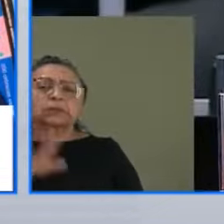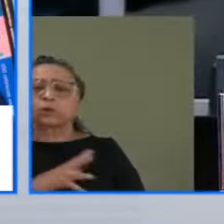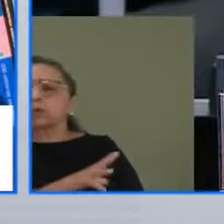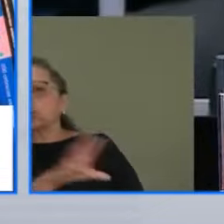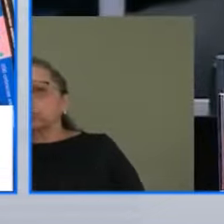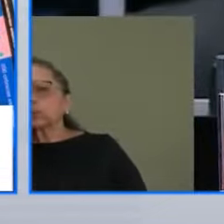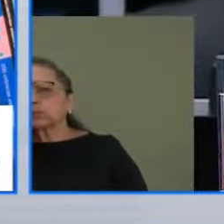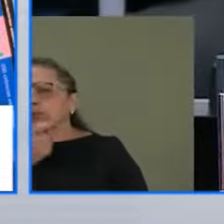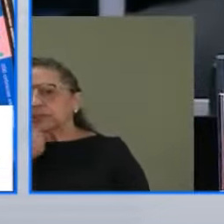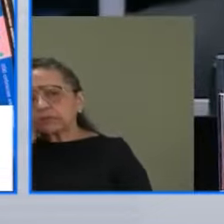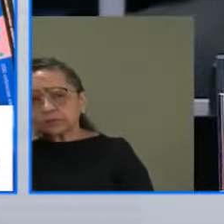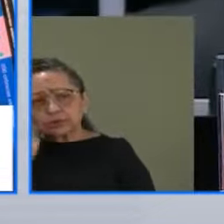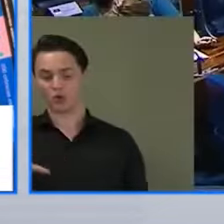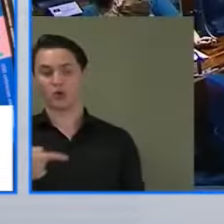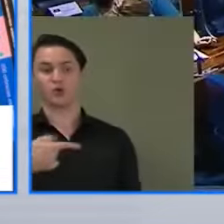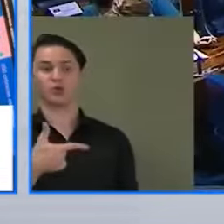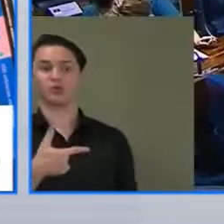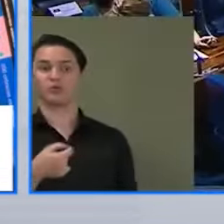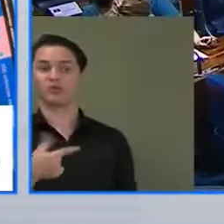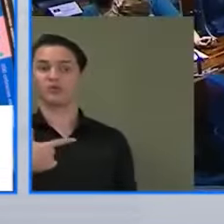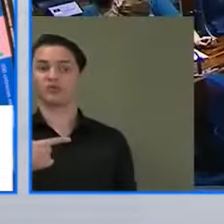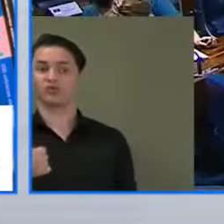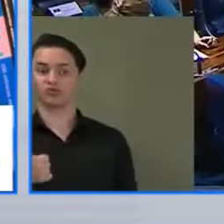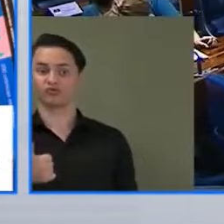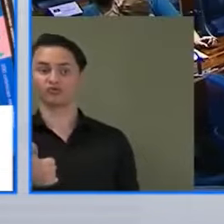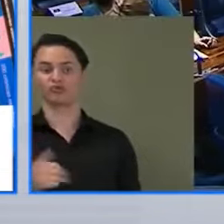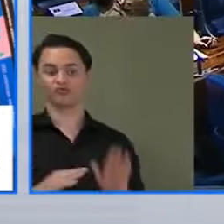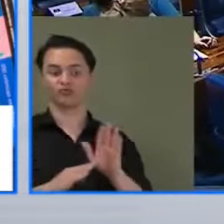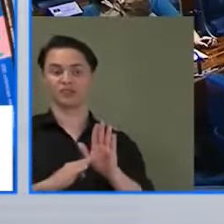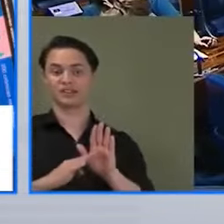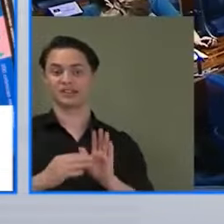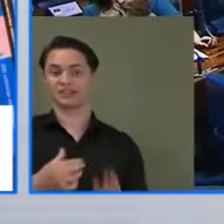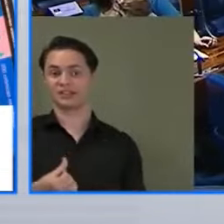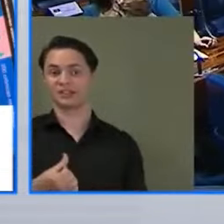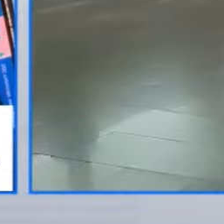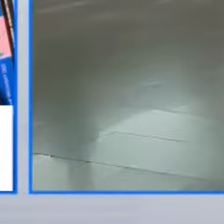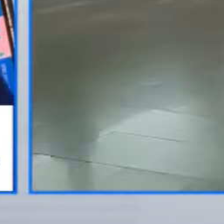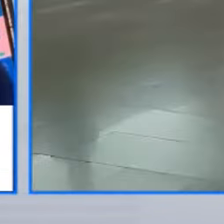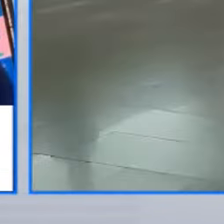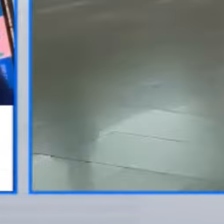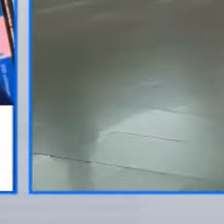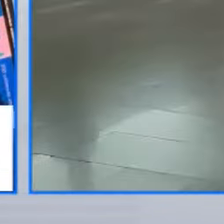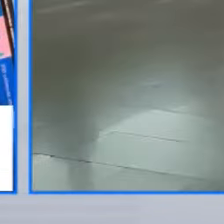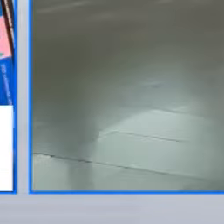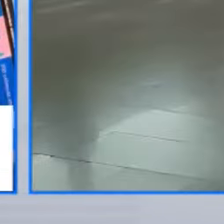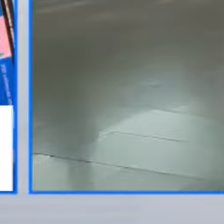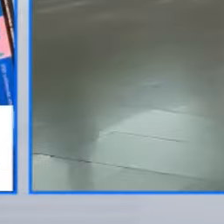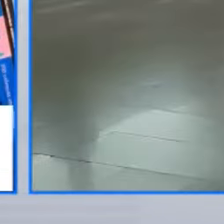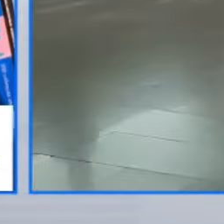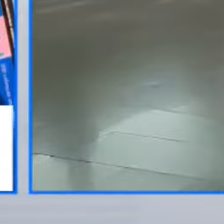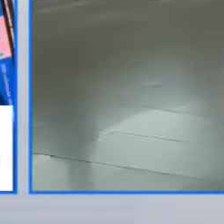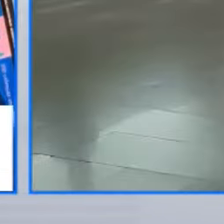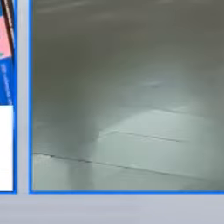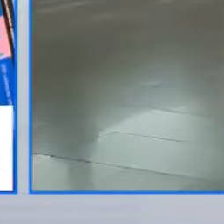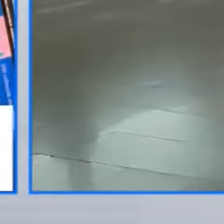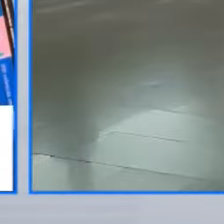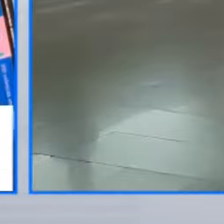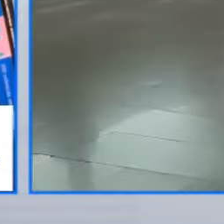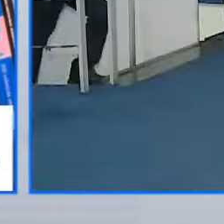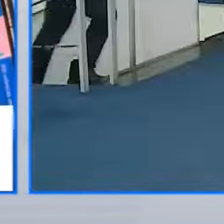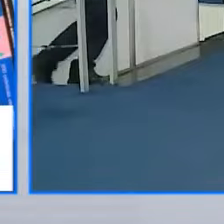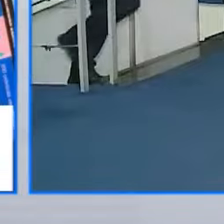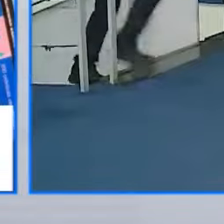foi colocada sob questionamento no Supremo Tribunal Federal é correto que haja eh